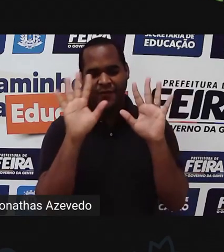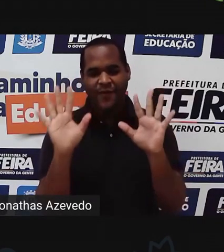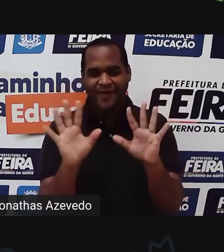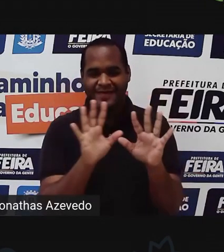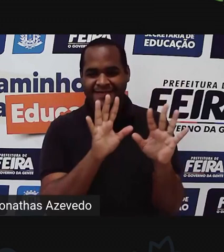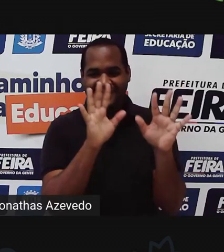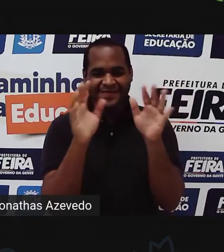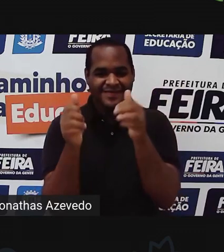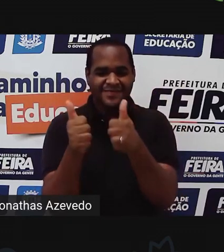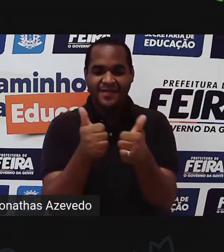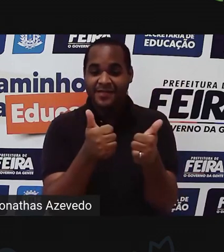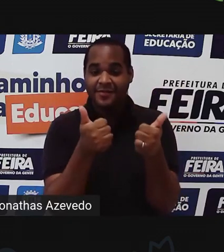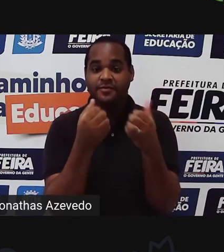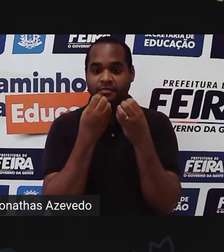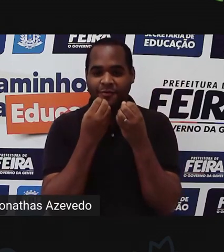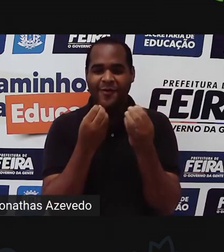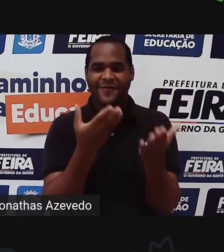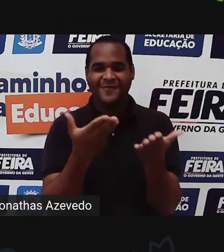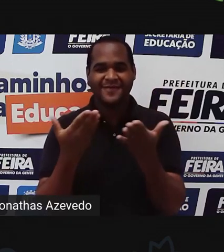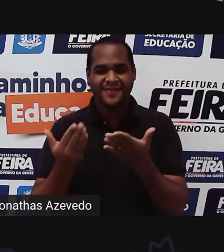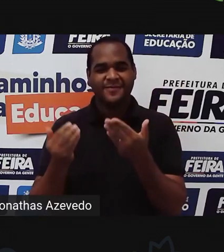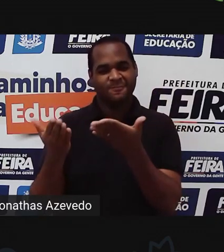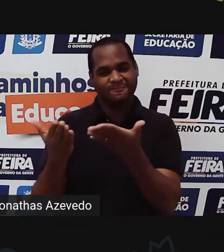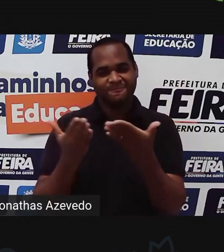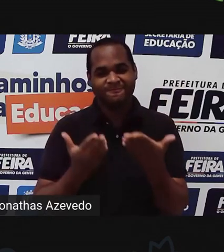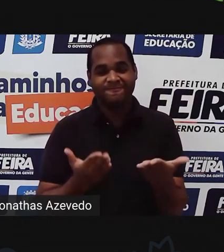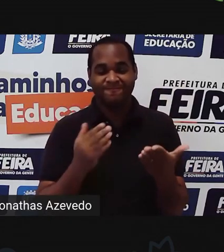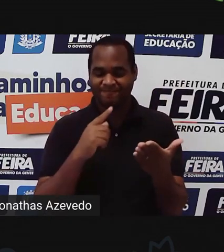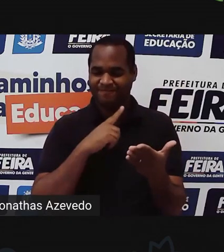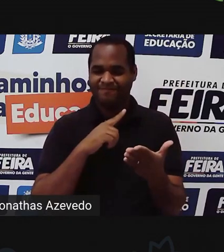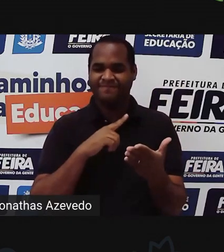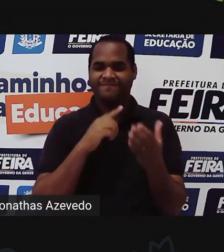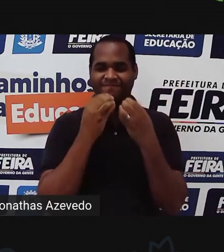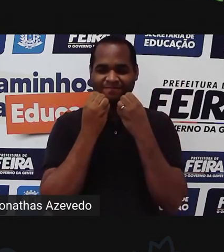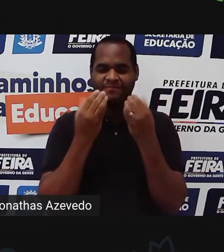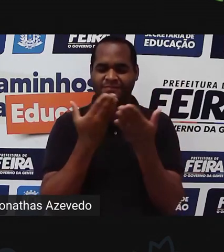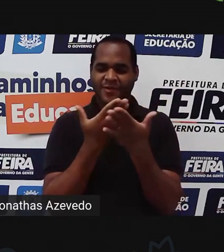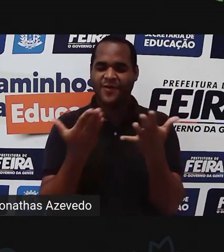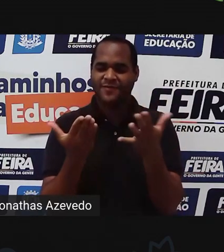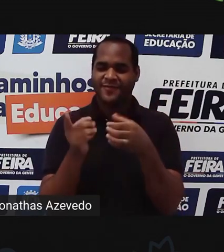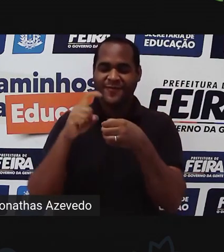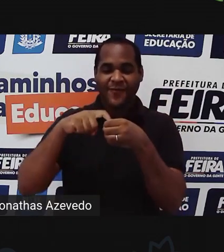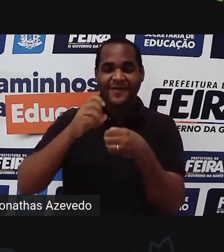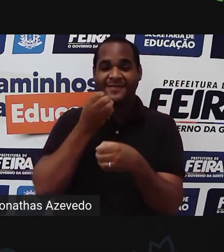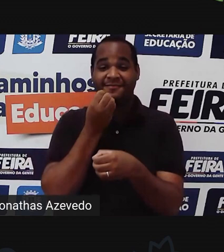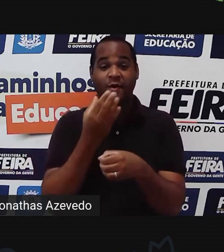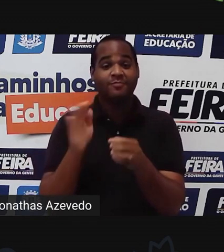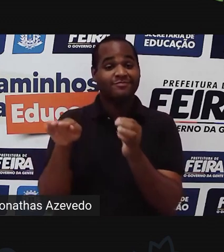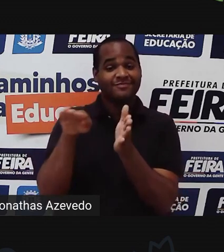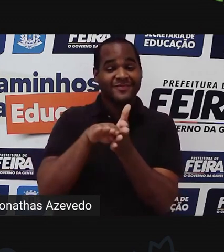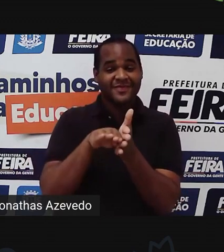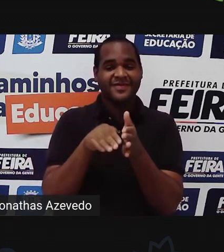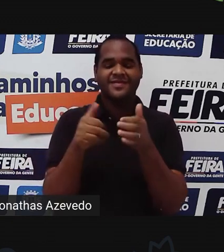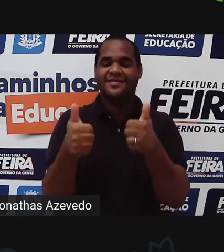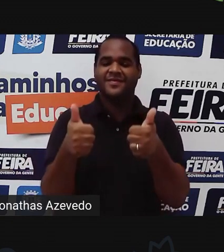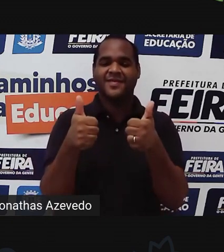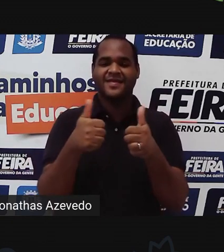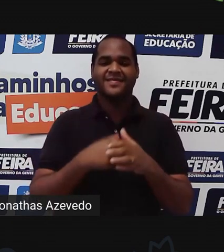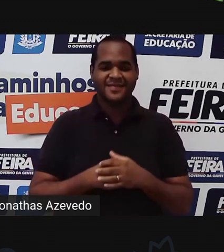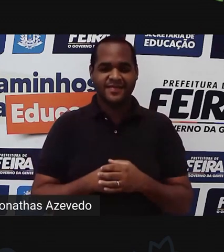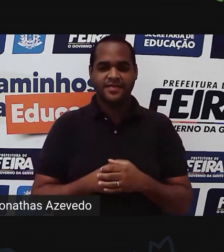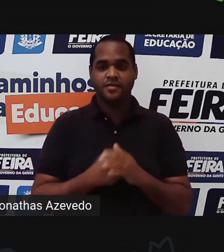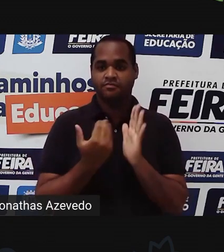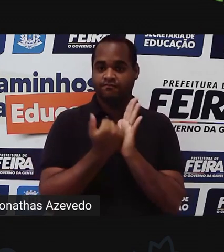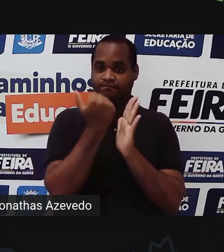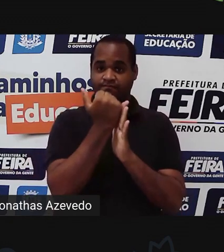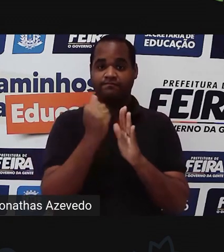Olá! E aí, sejam bem-vindos, sejam bem-vindas. Estamos de volta, chegamos. Mais uma aula